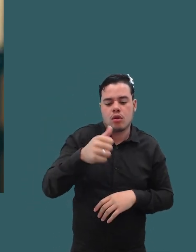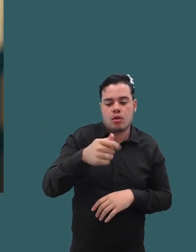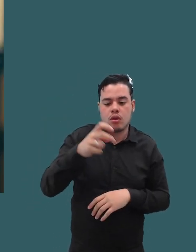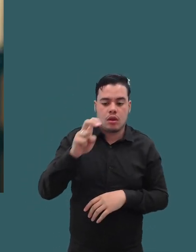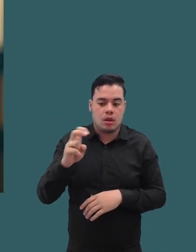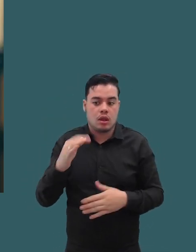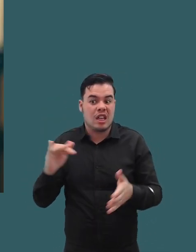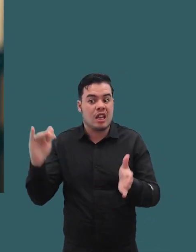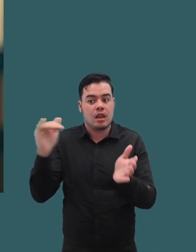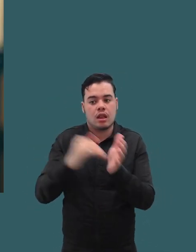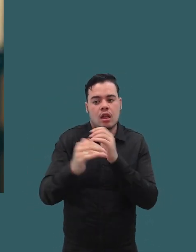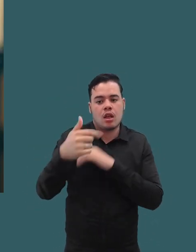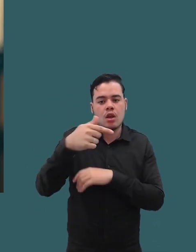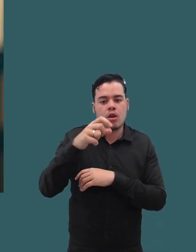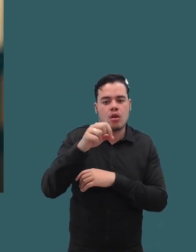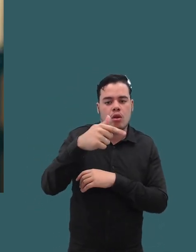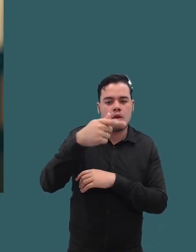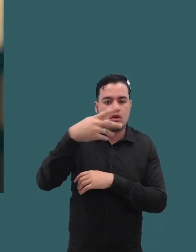aí